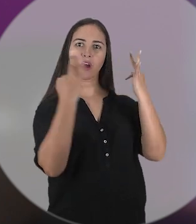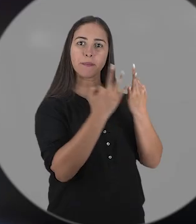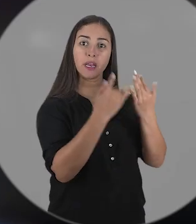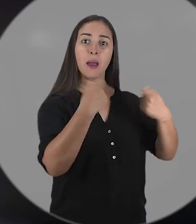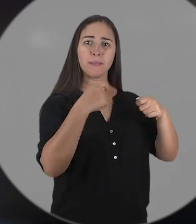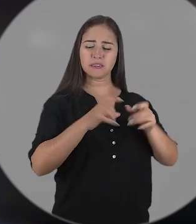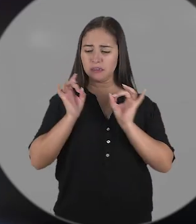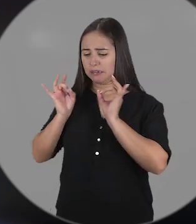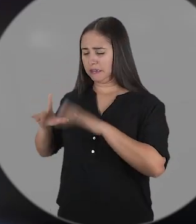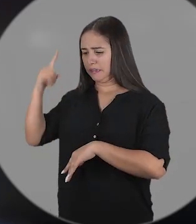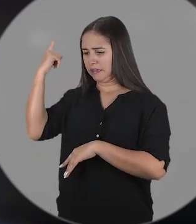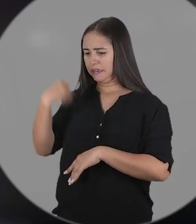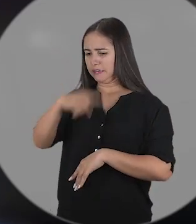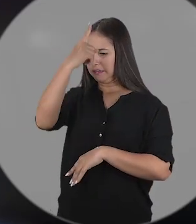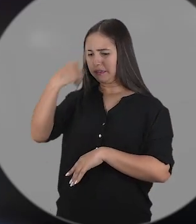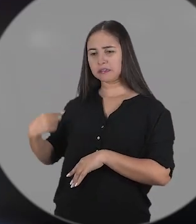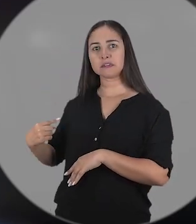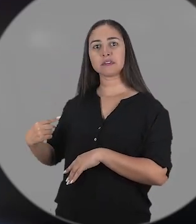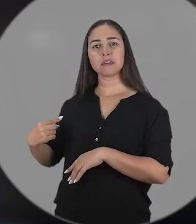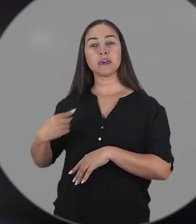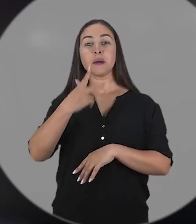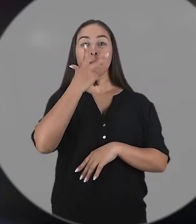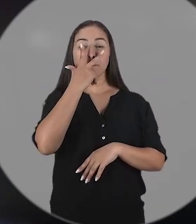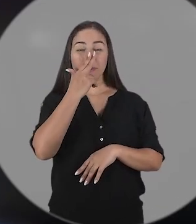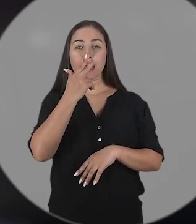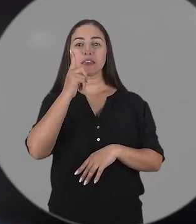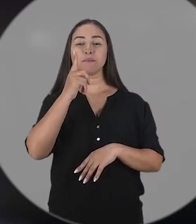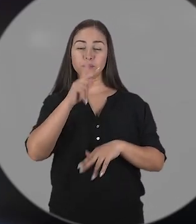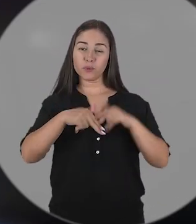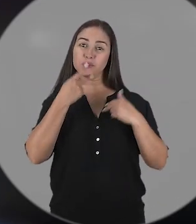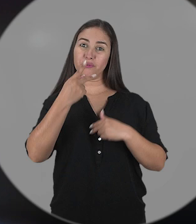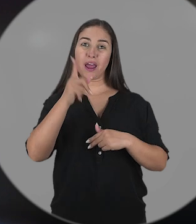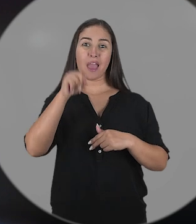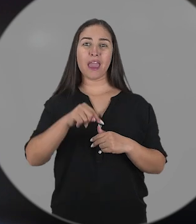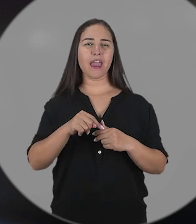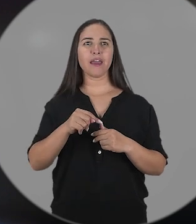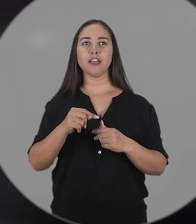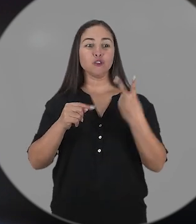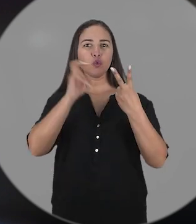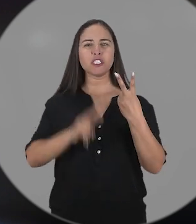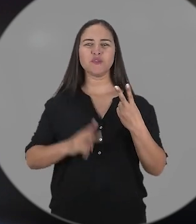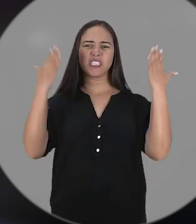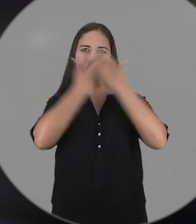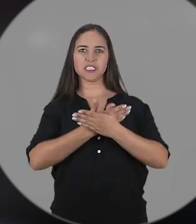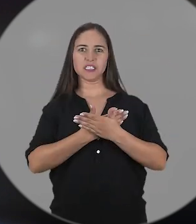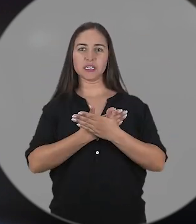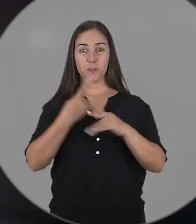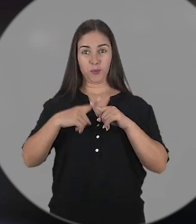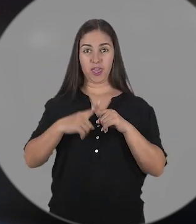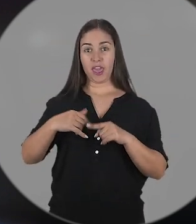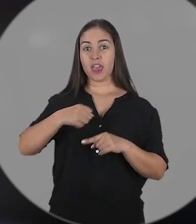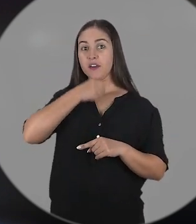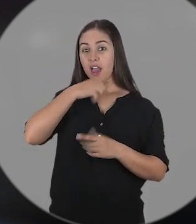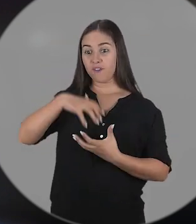identidade. Por isso que a gente fala que é uma dupla invisibilidade. Porque aquela velhice, ela já não é vista como a velhice no Brasil já